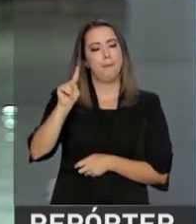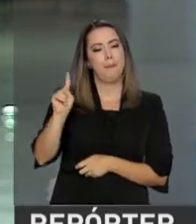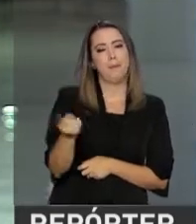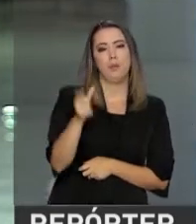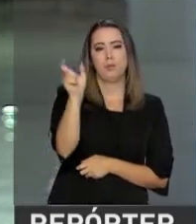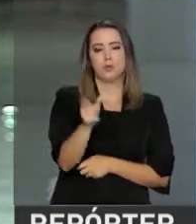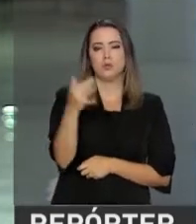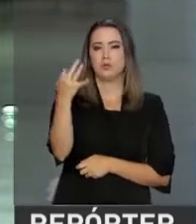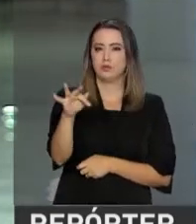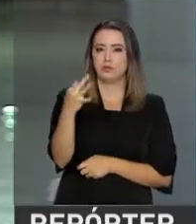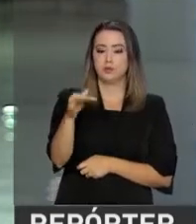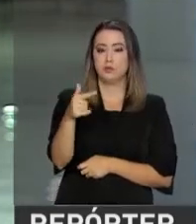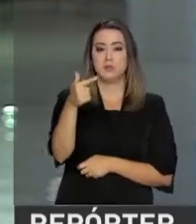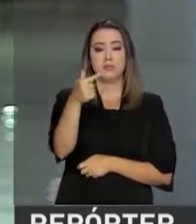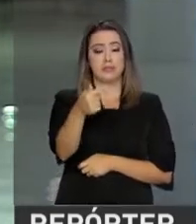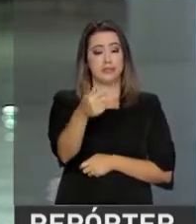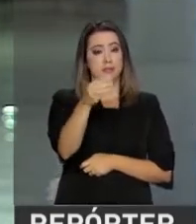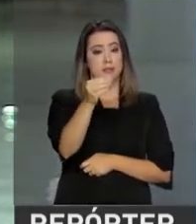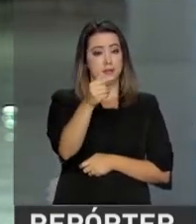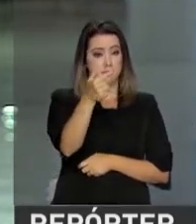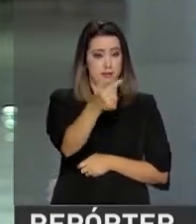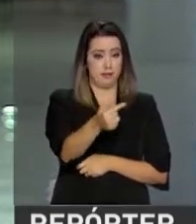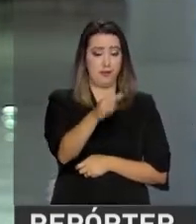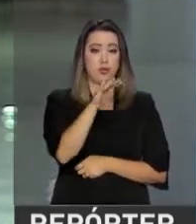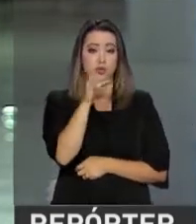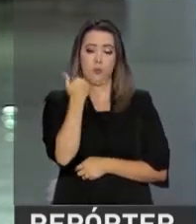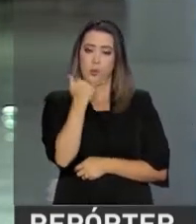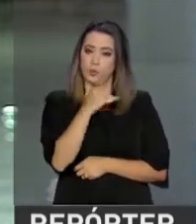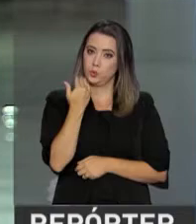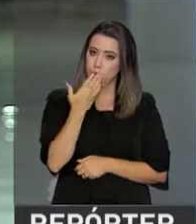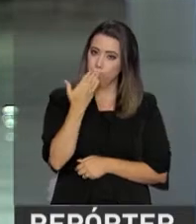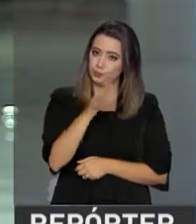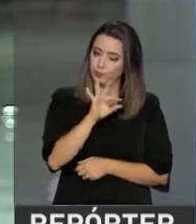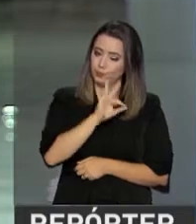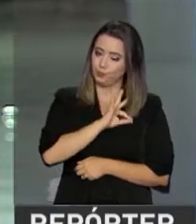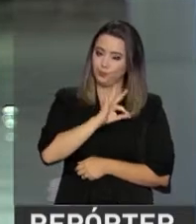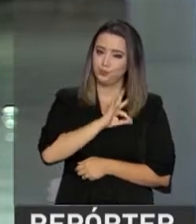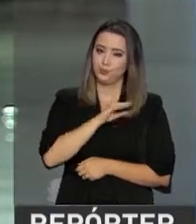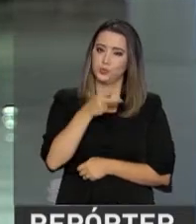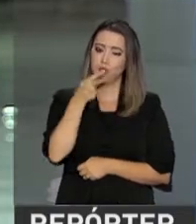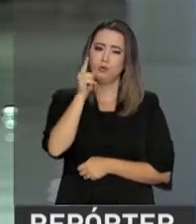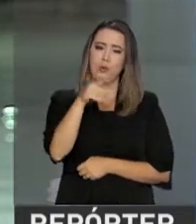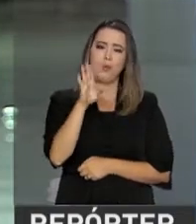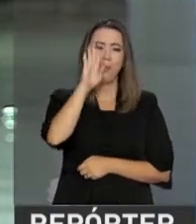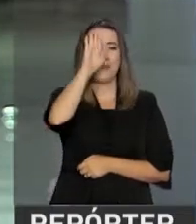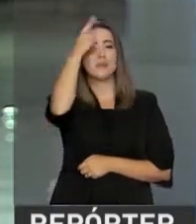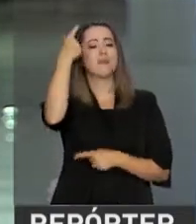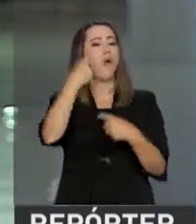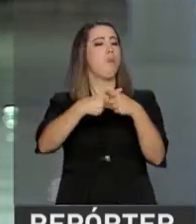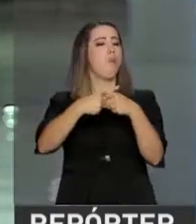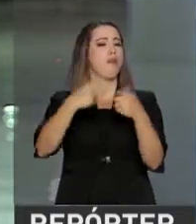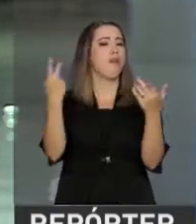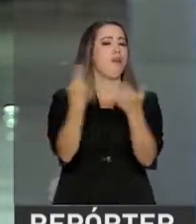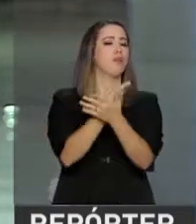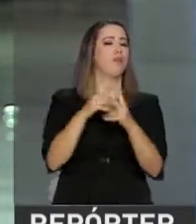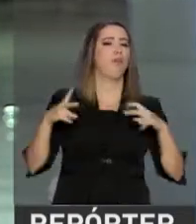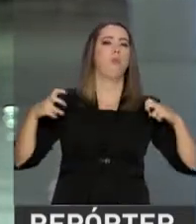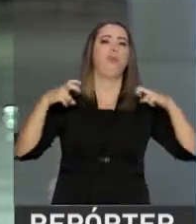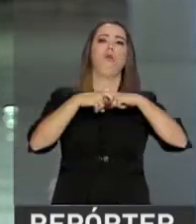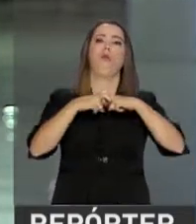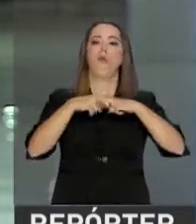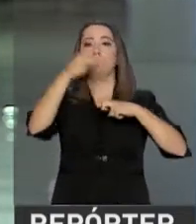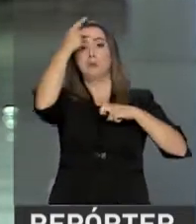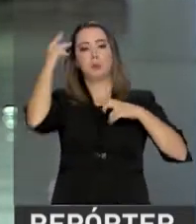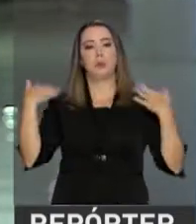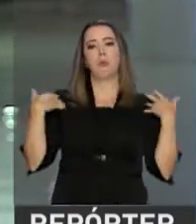segundo o assessor nacional da comunicação social da prf a principal causa dos acidentes ainda é a imprudência dos